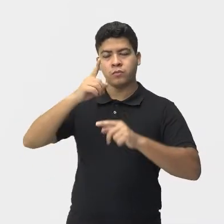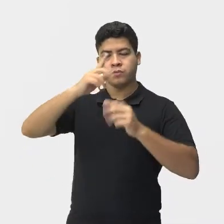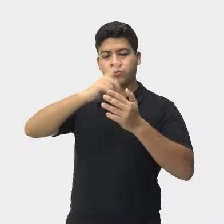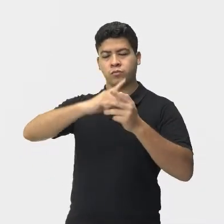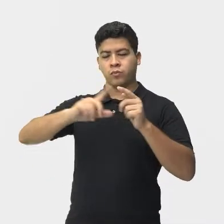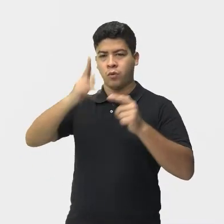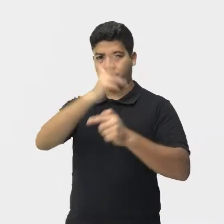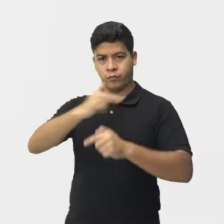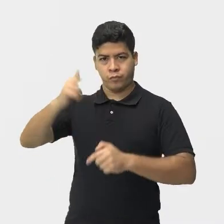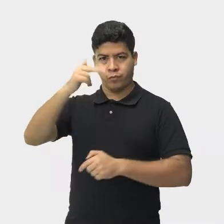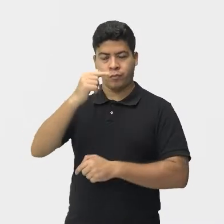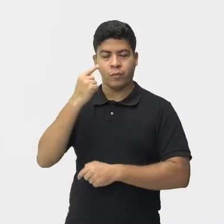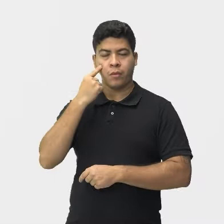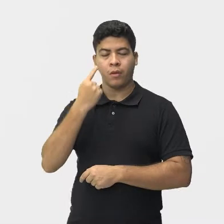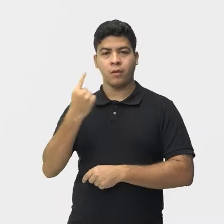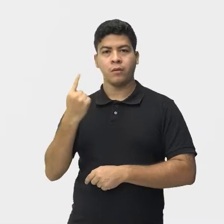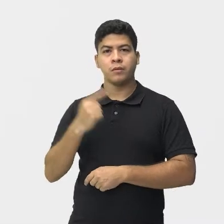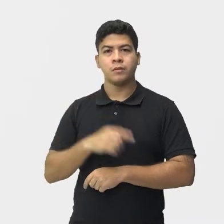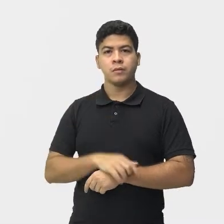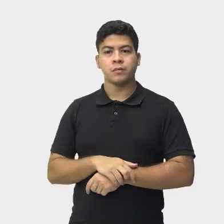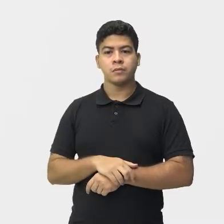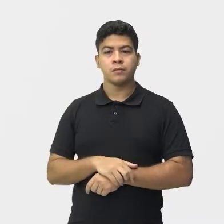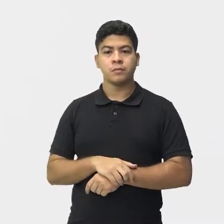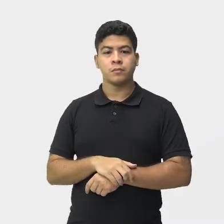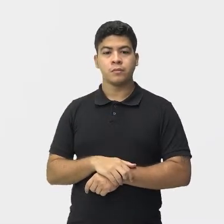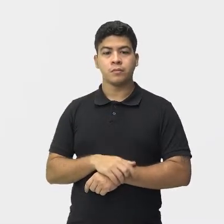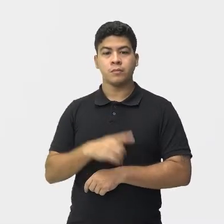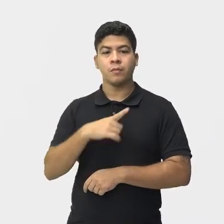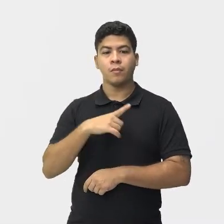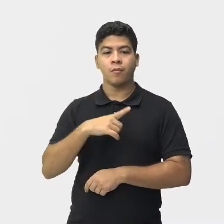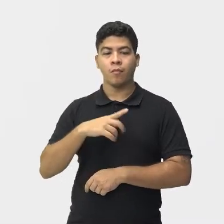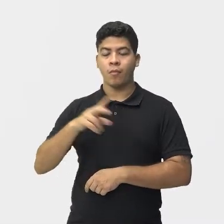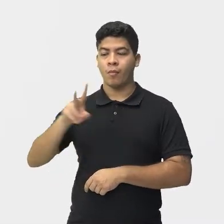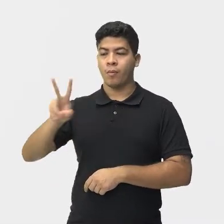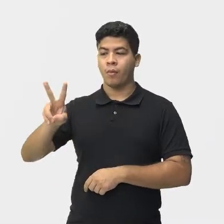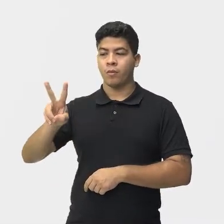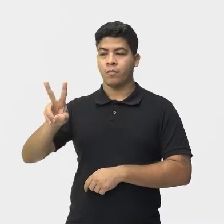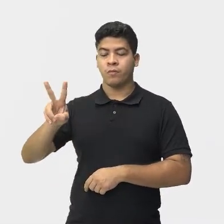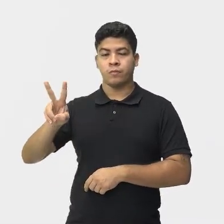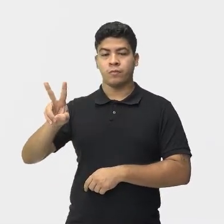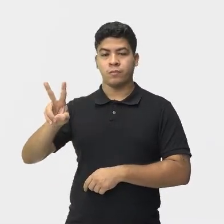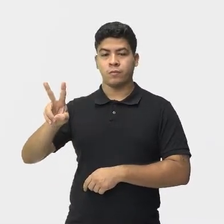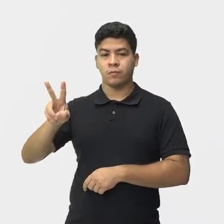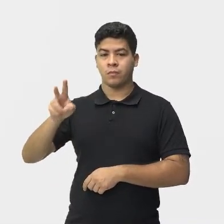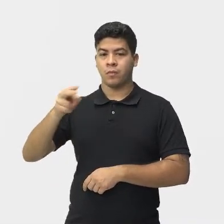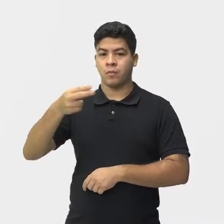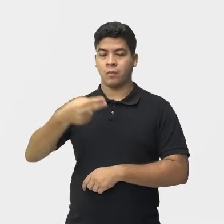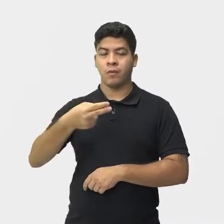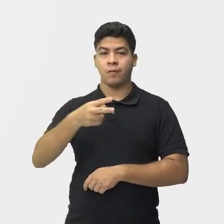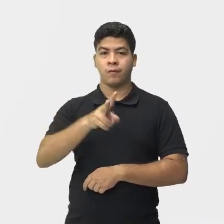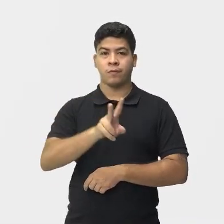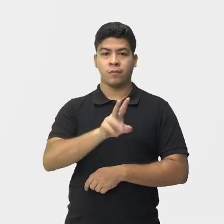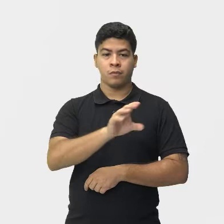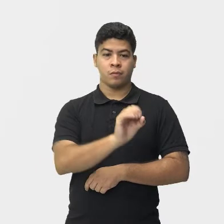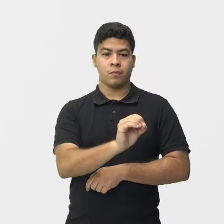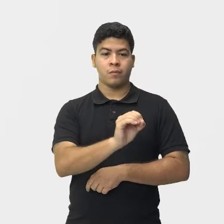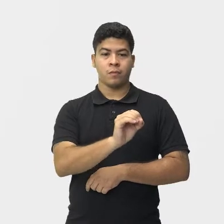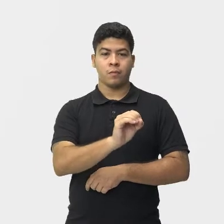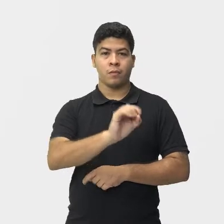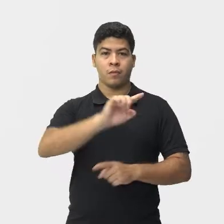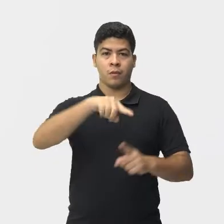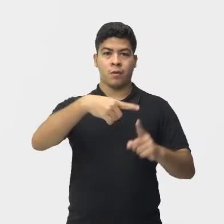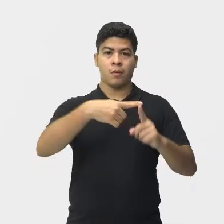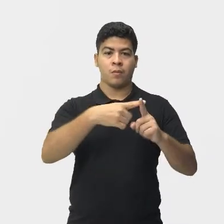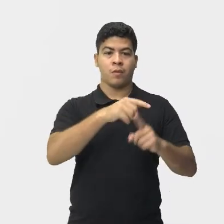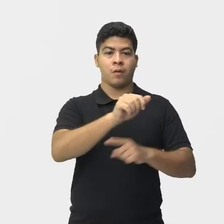Nós temos que a velocidade é uma função do primeiro grau. Então o gráfico deve ser o gráfico de uma reta.